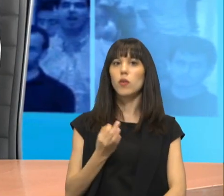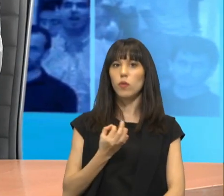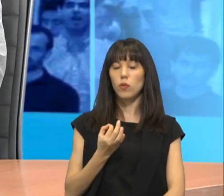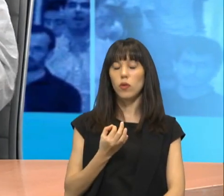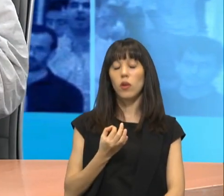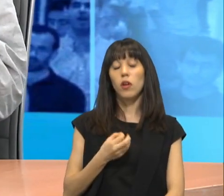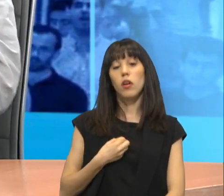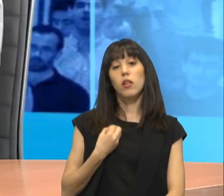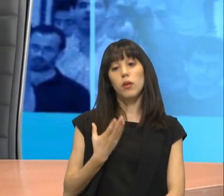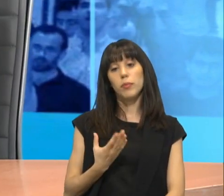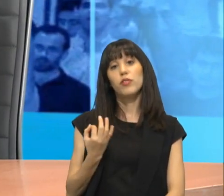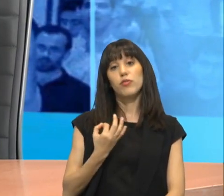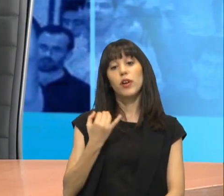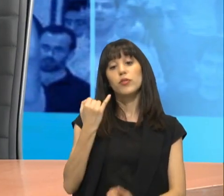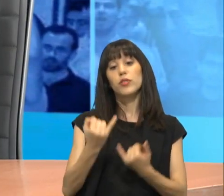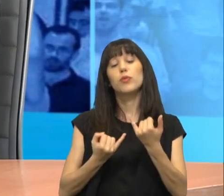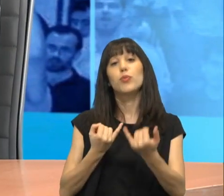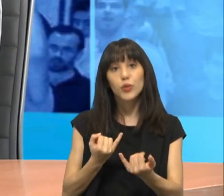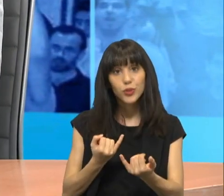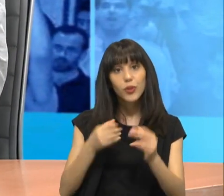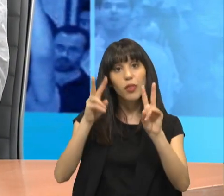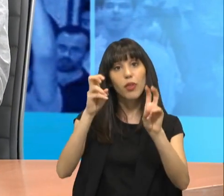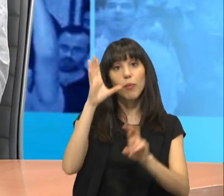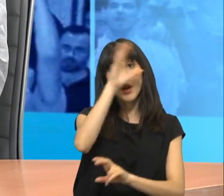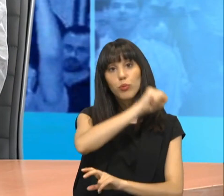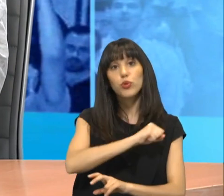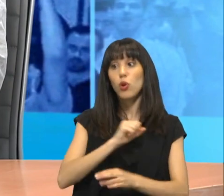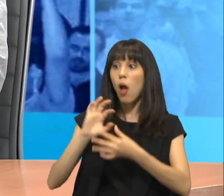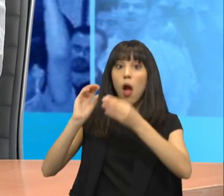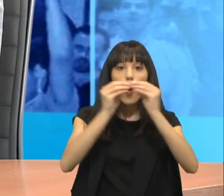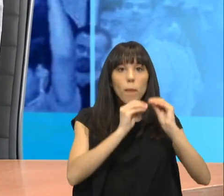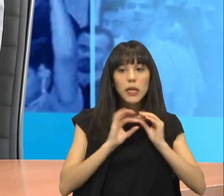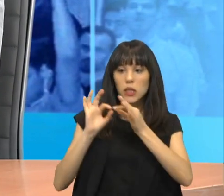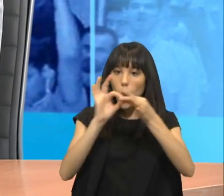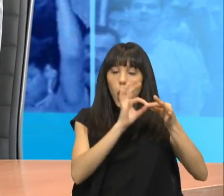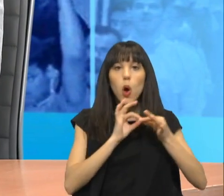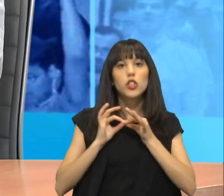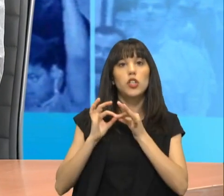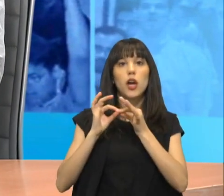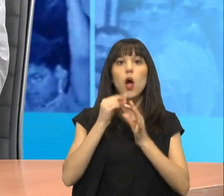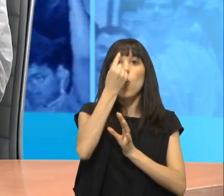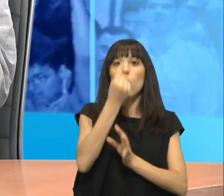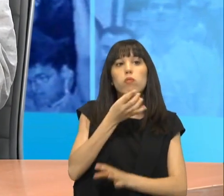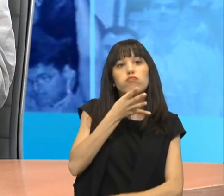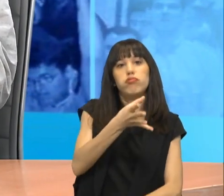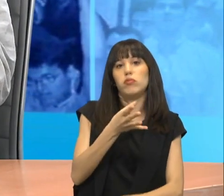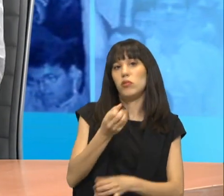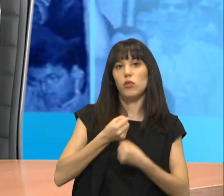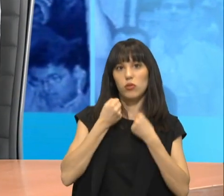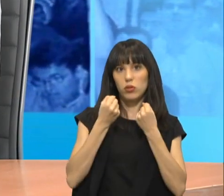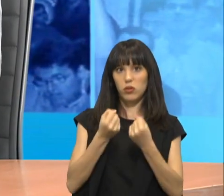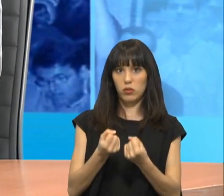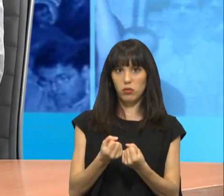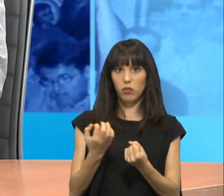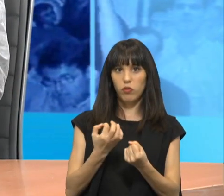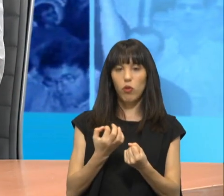pena que, de facto, quando chegou este assunto dos abusos, não tivesse havido a mesma coordenação, a mesma capacidade de falar a uma só voz, a mesma capacidade das dioceses se